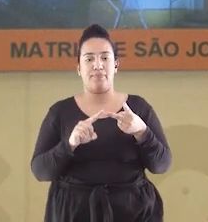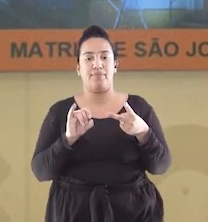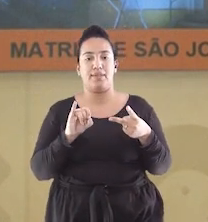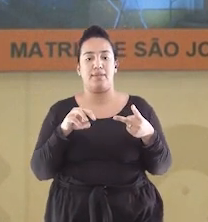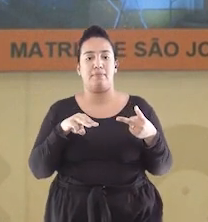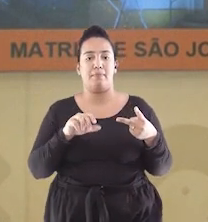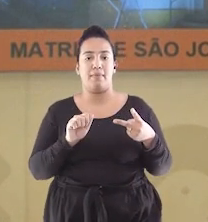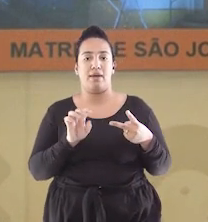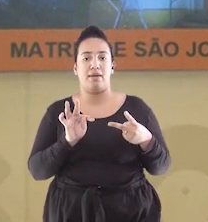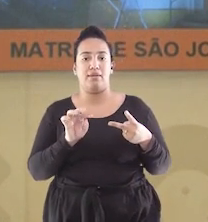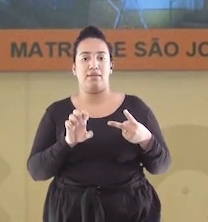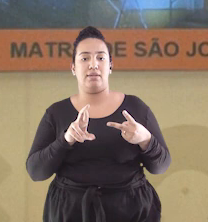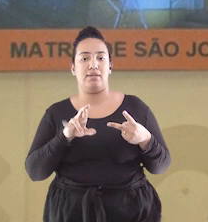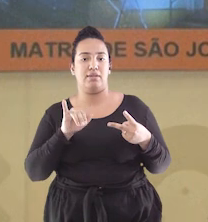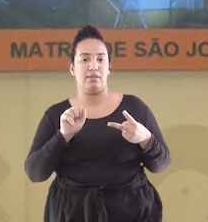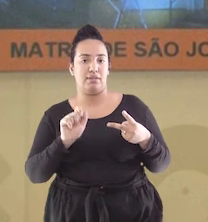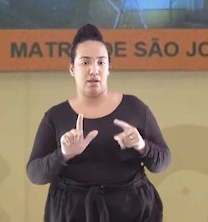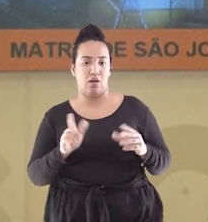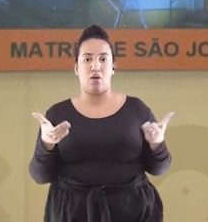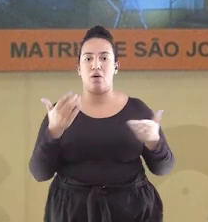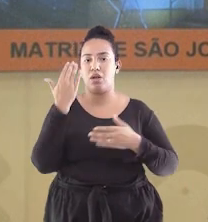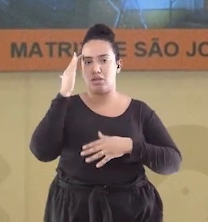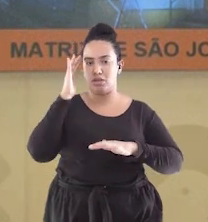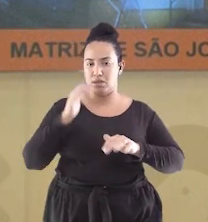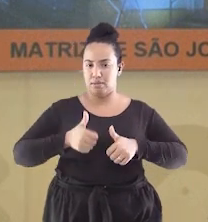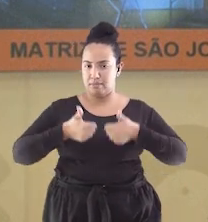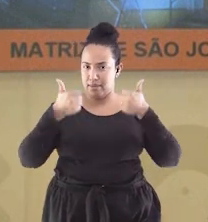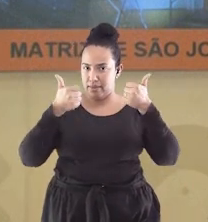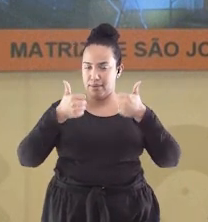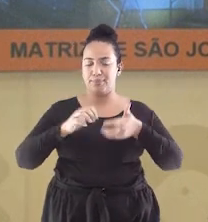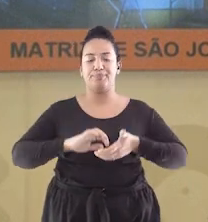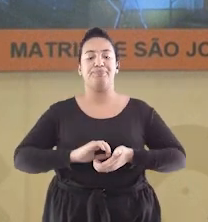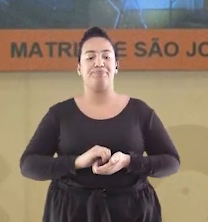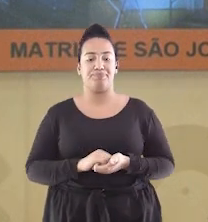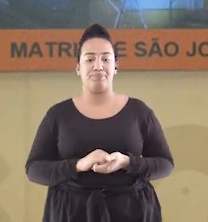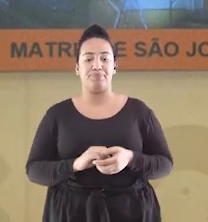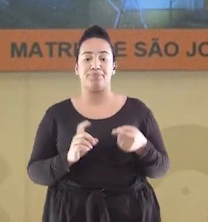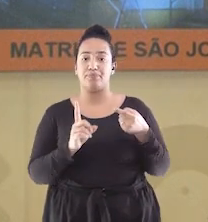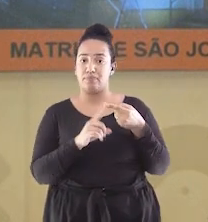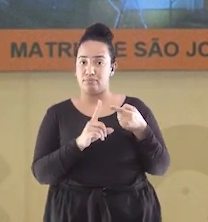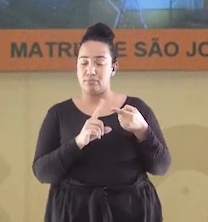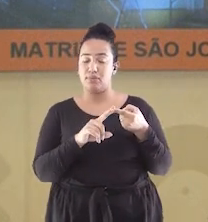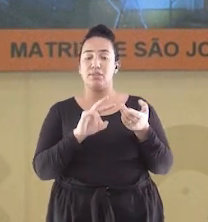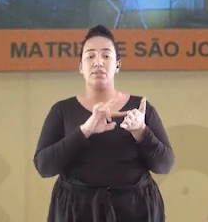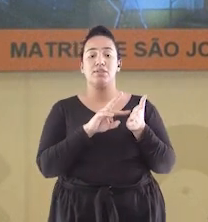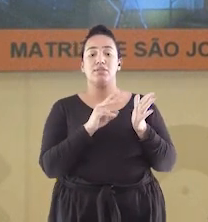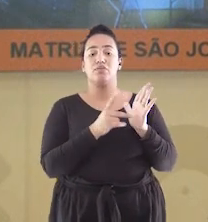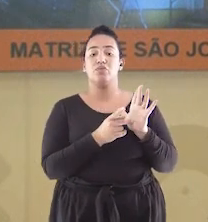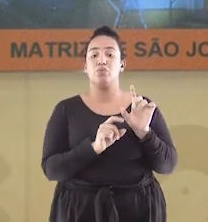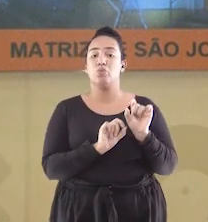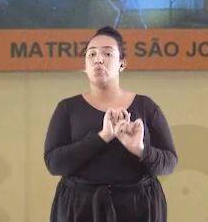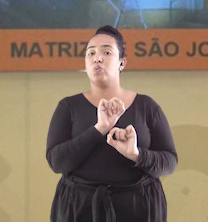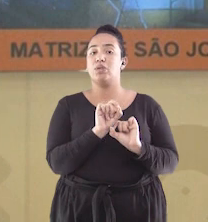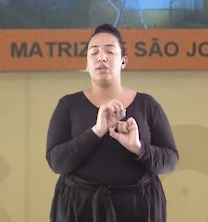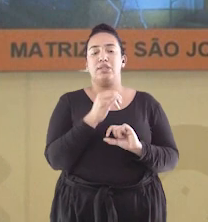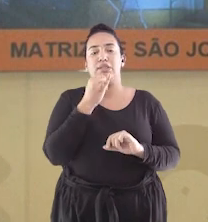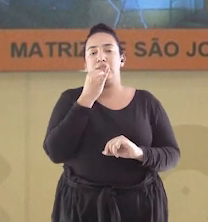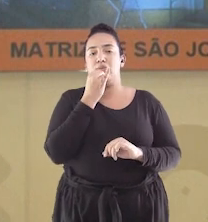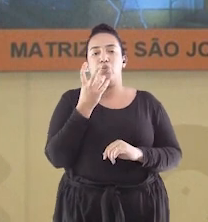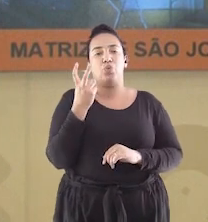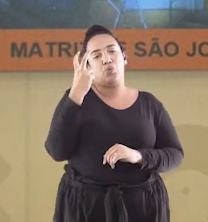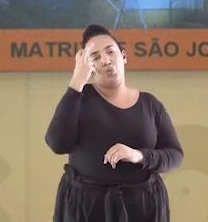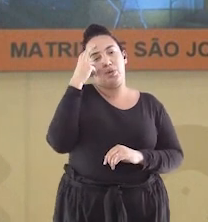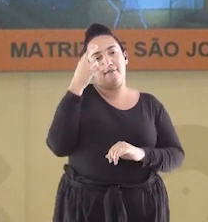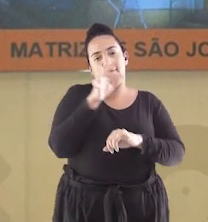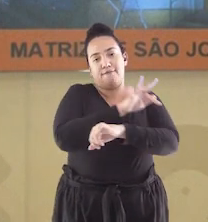imaterial. Vamos entender melhor o que significa isso. Vamos. O material envolve mais bens culturais